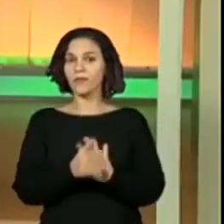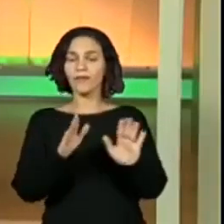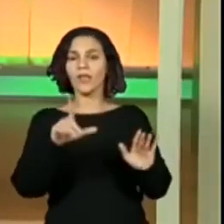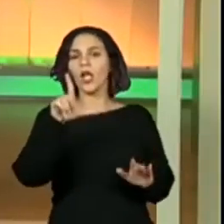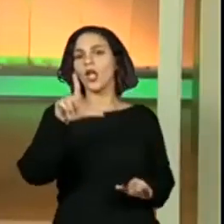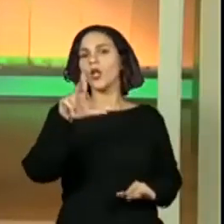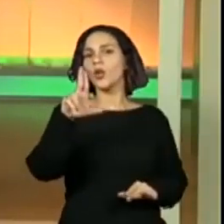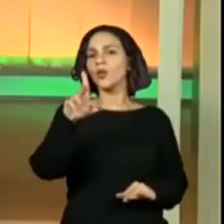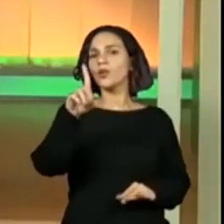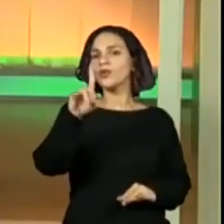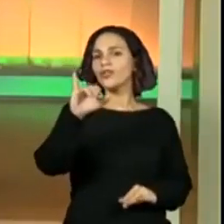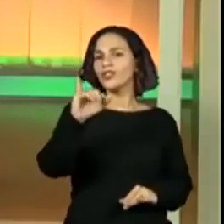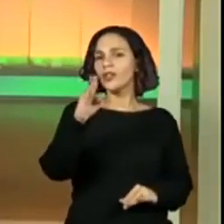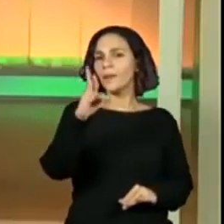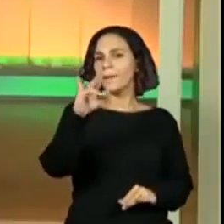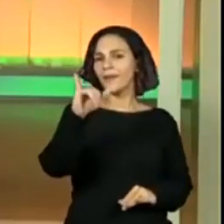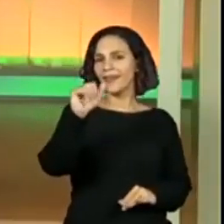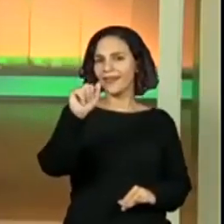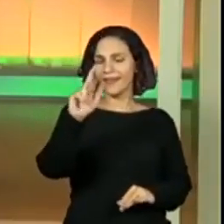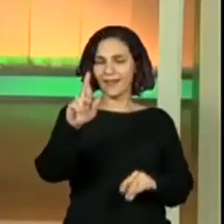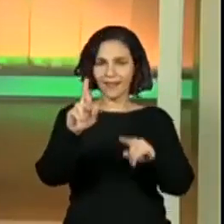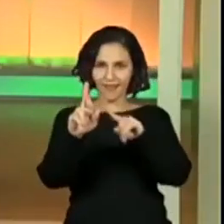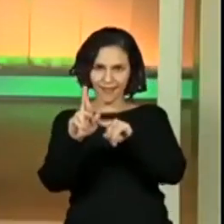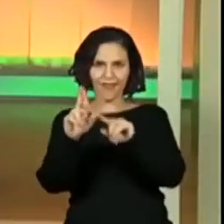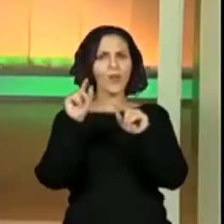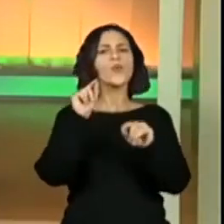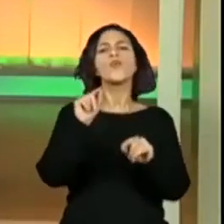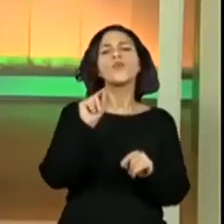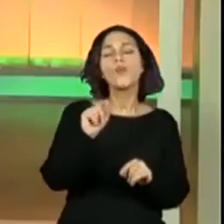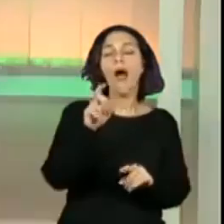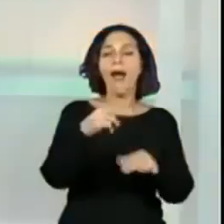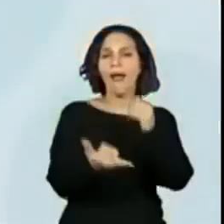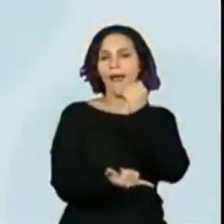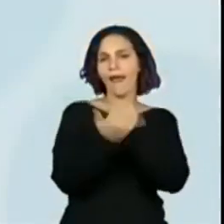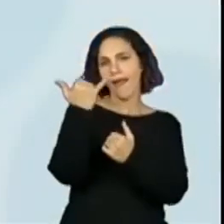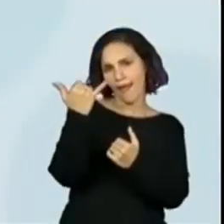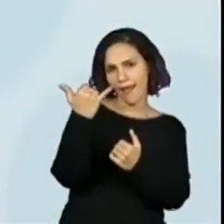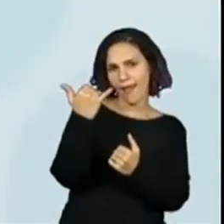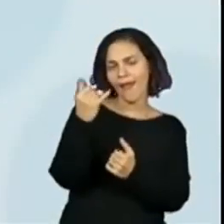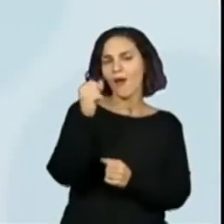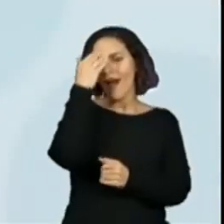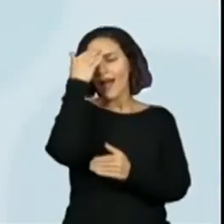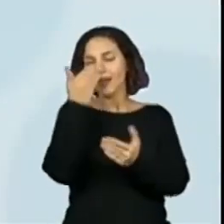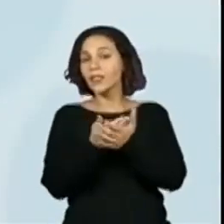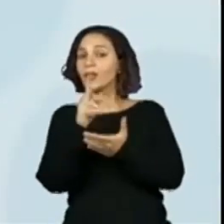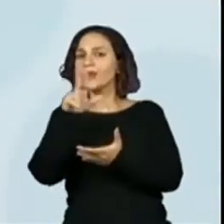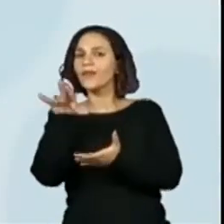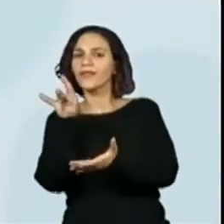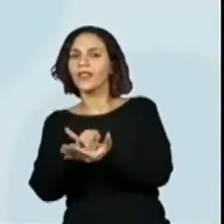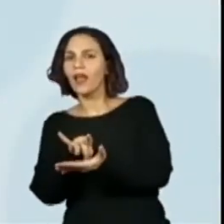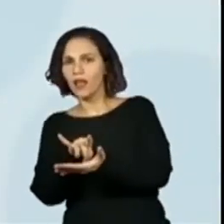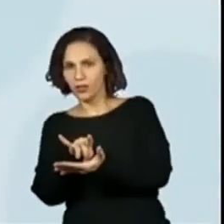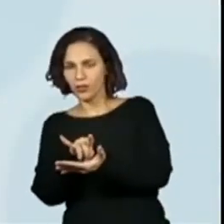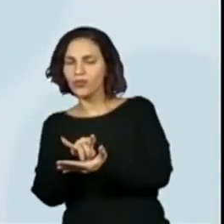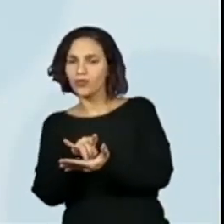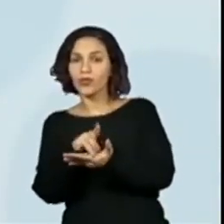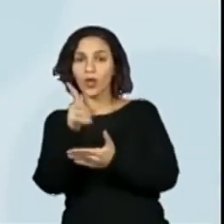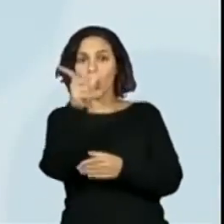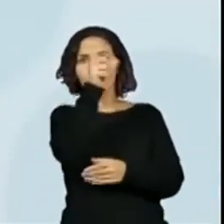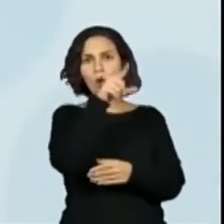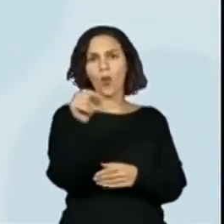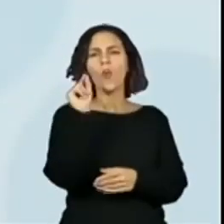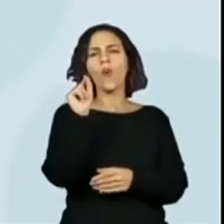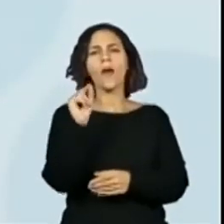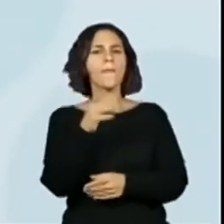Ludibriar, enganar, dissimular, fazer acreditar no que não é real, né? A lua ela tem medo de que